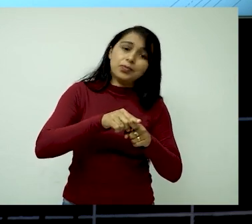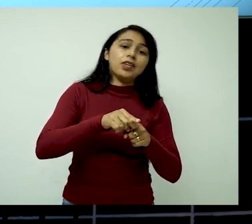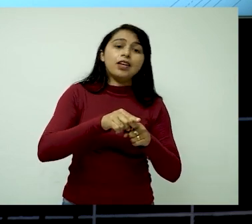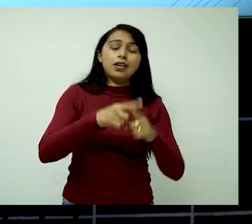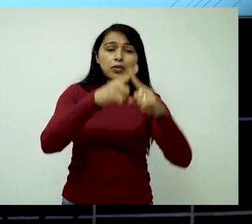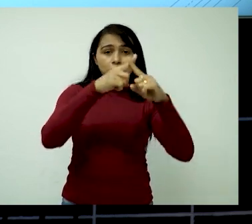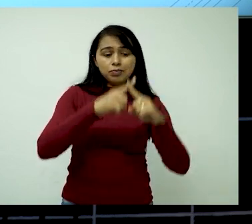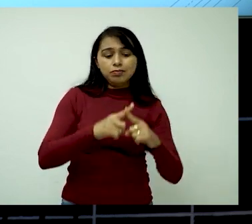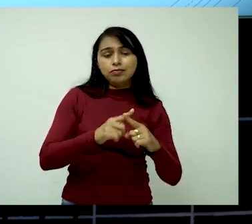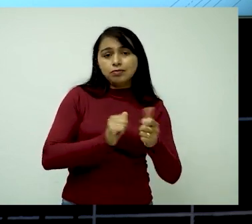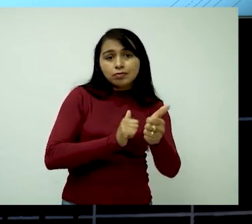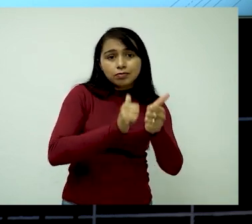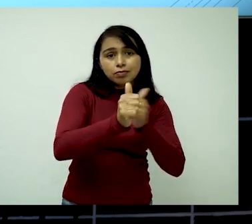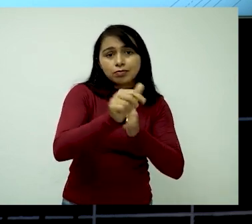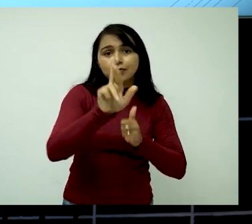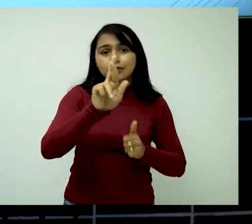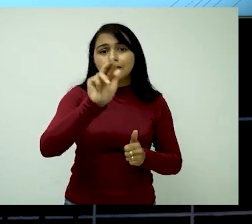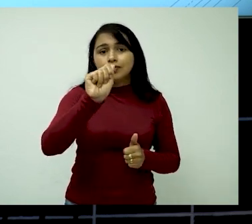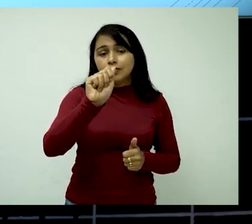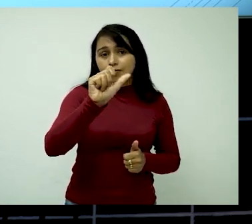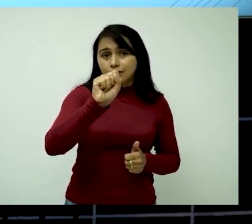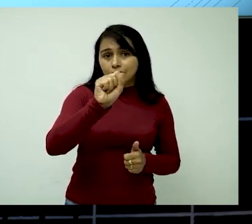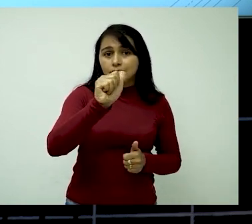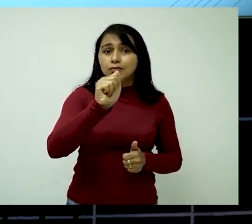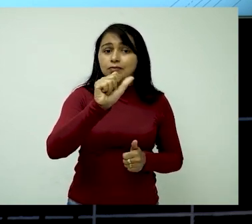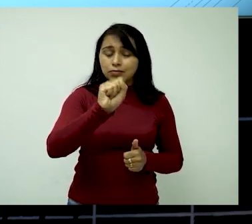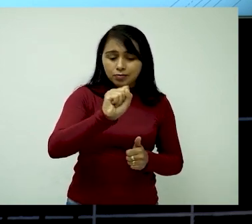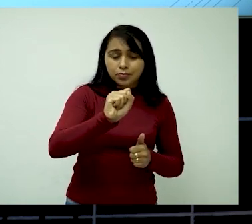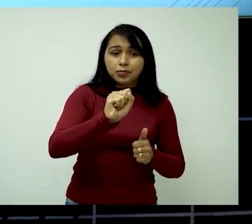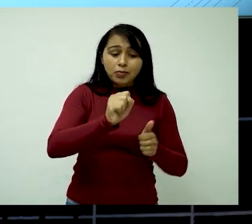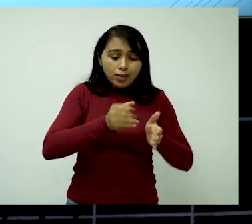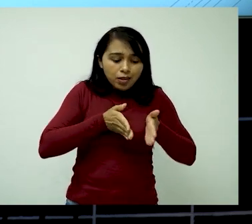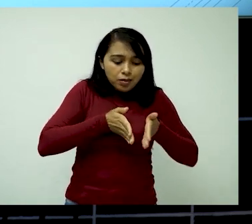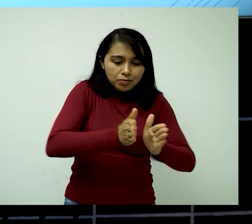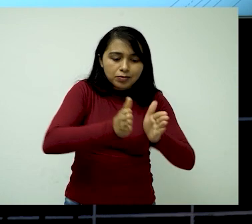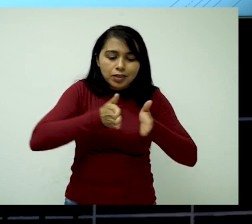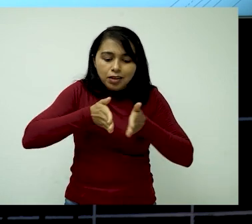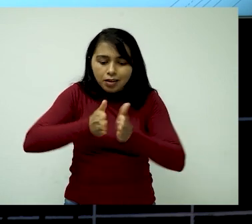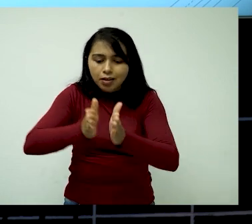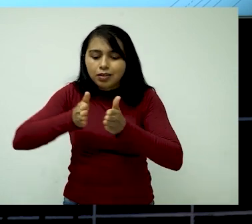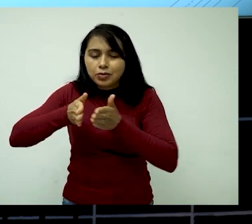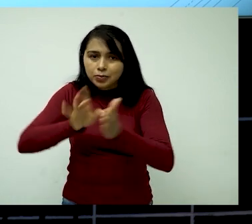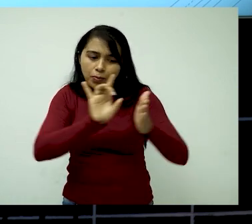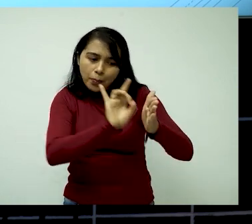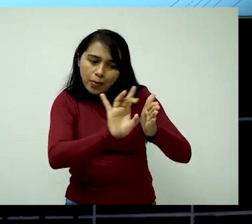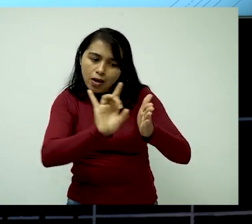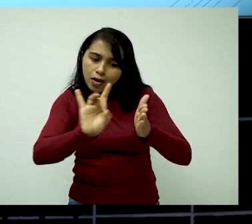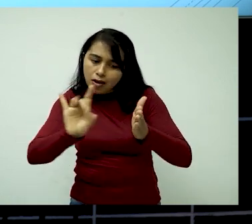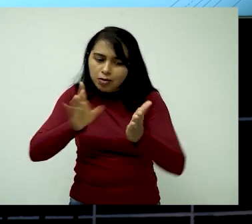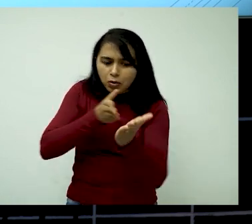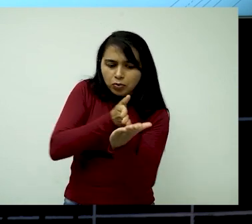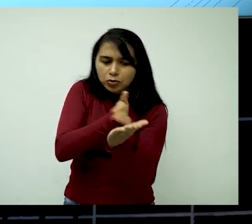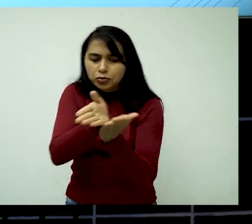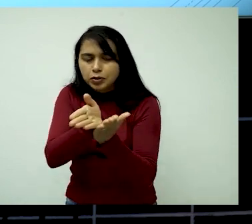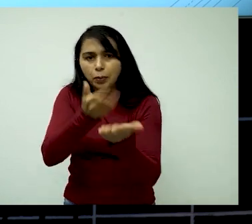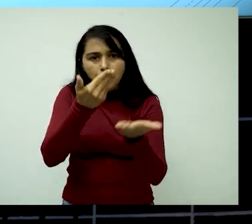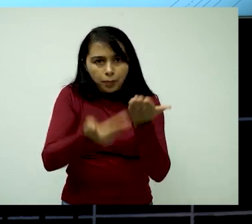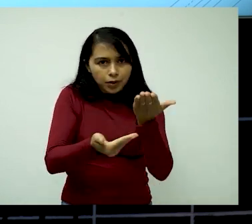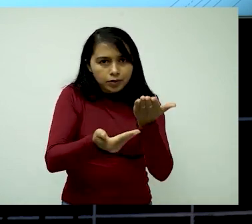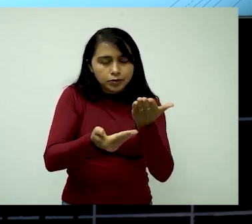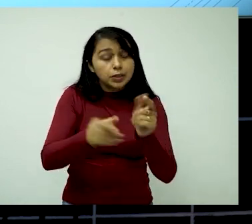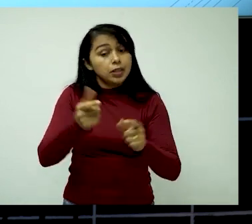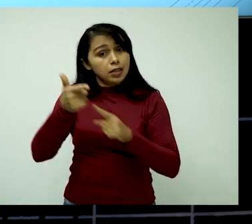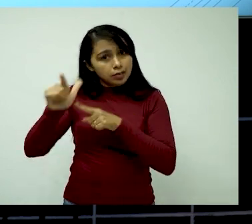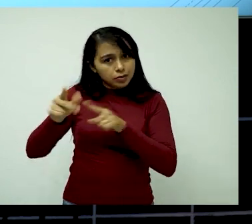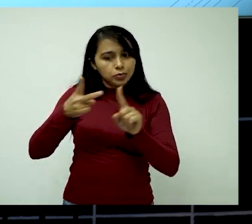Provas rasas, cada atleta participa aí dentro de sua única raia. Saiu, está desclassificado. Provas de